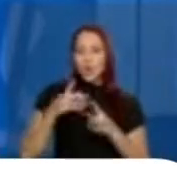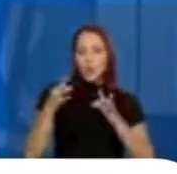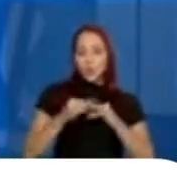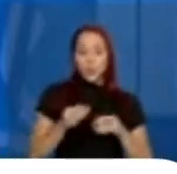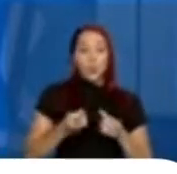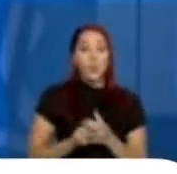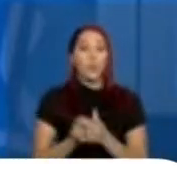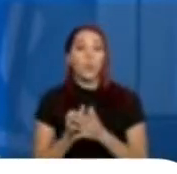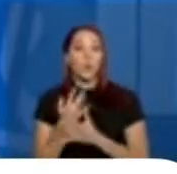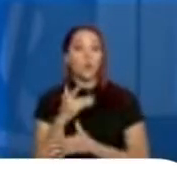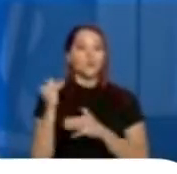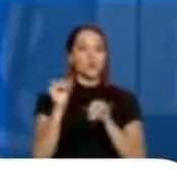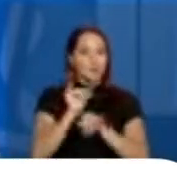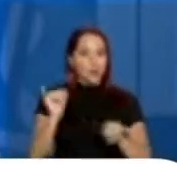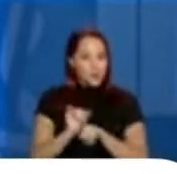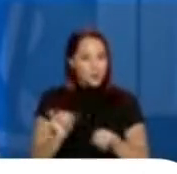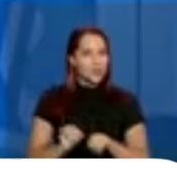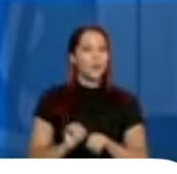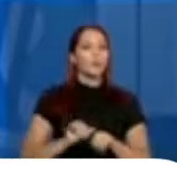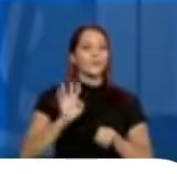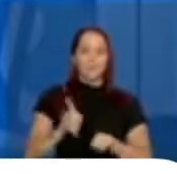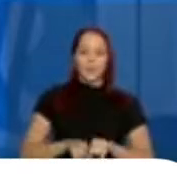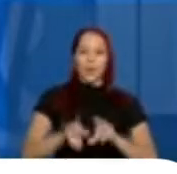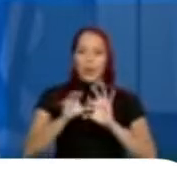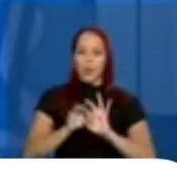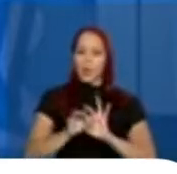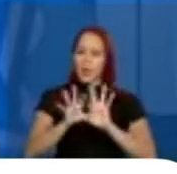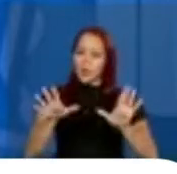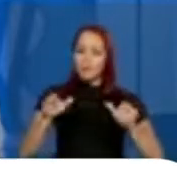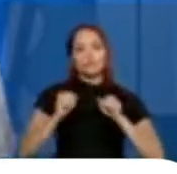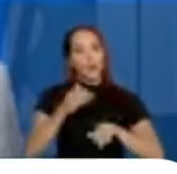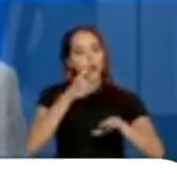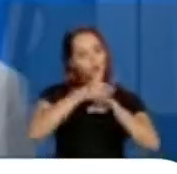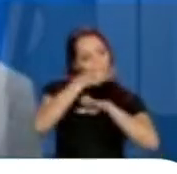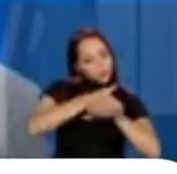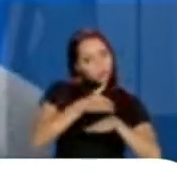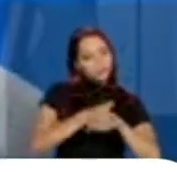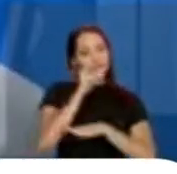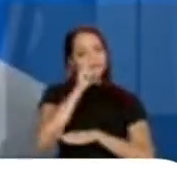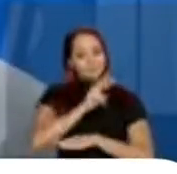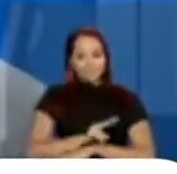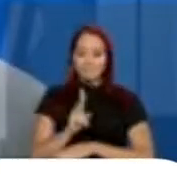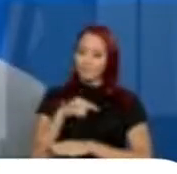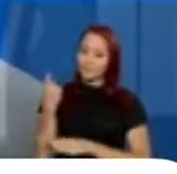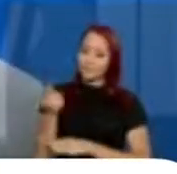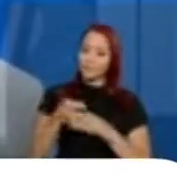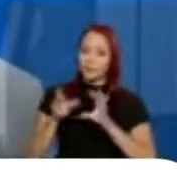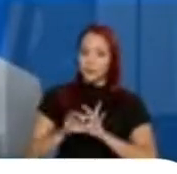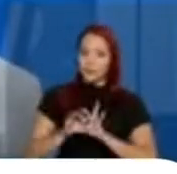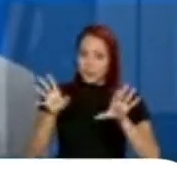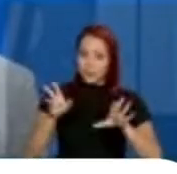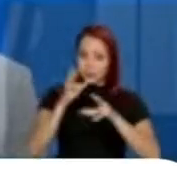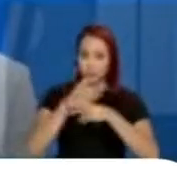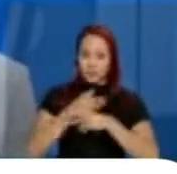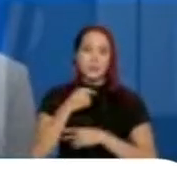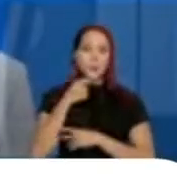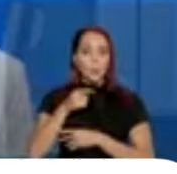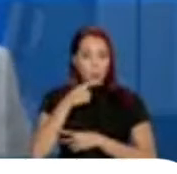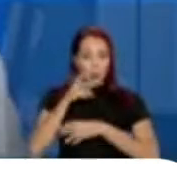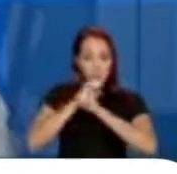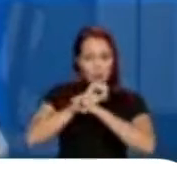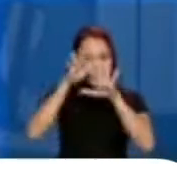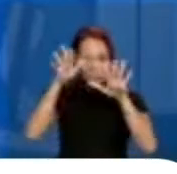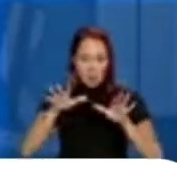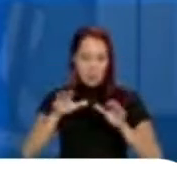volume de informação está público, está acessível e nós estamos à disposição para esclarecimento e